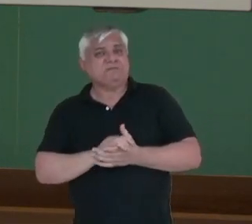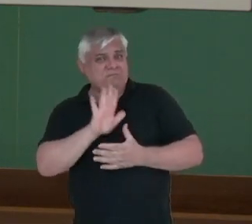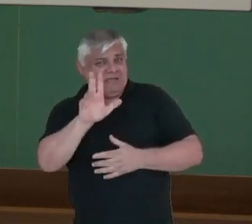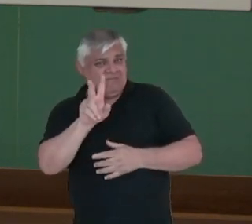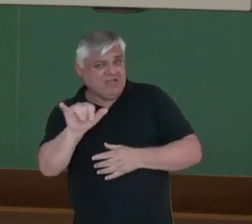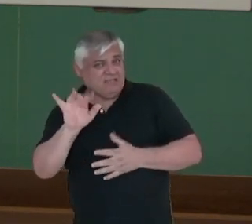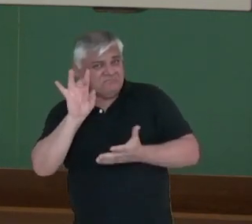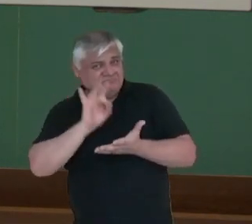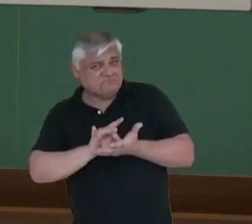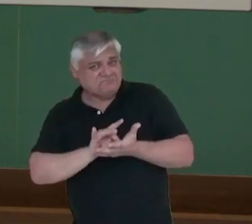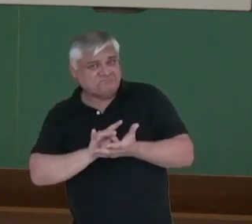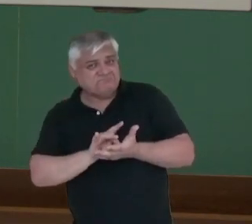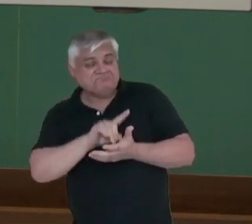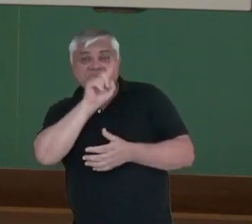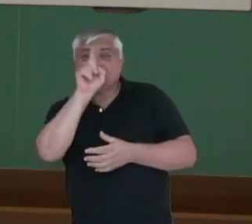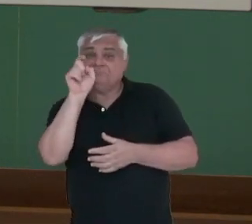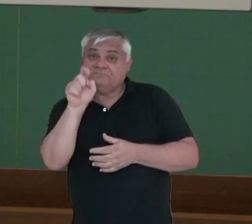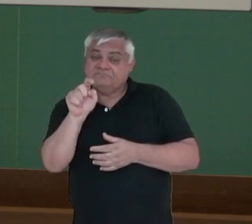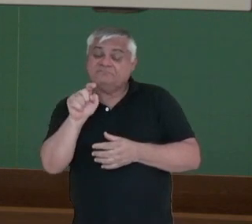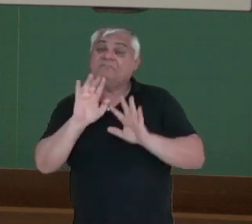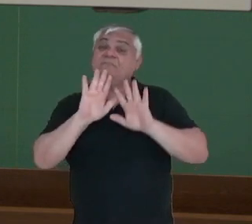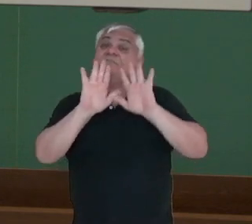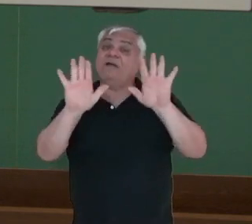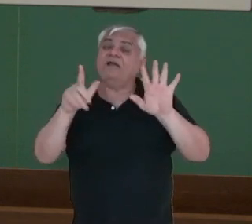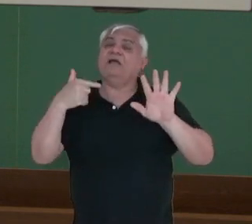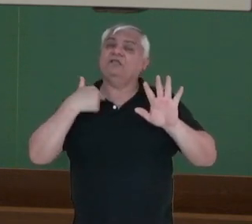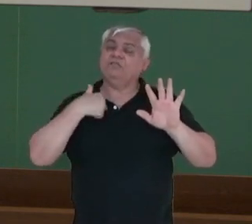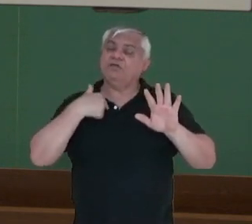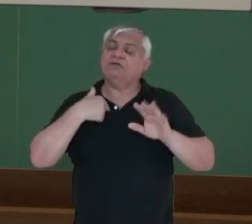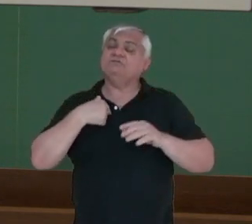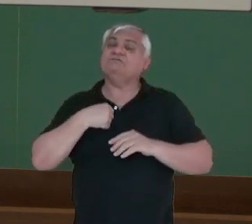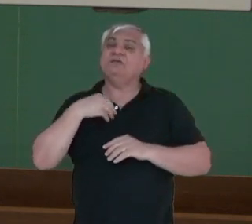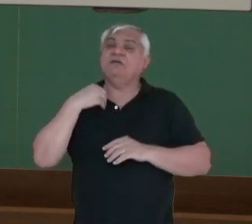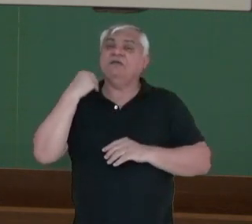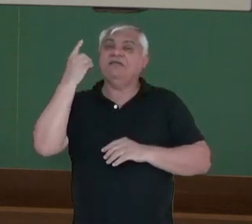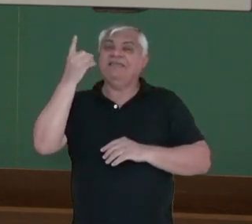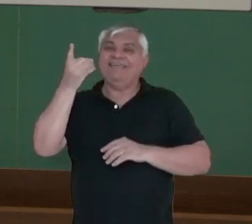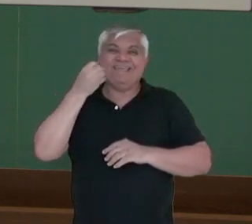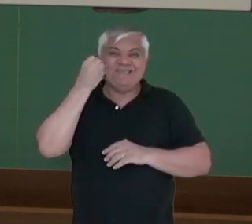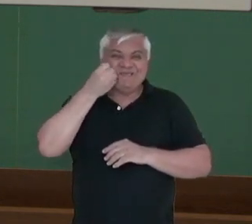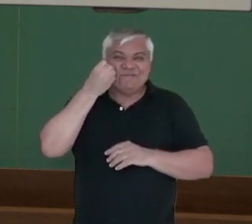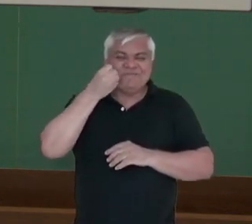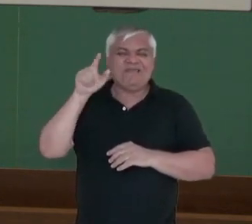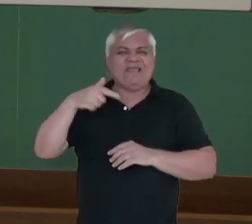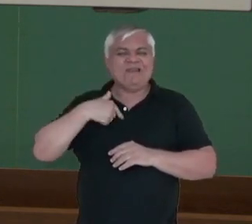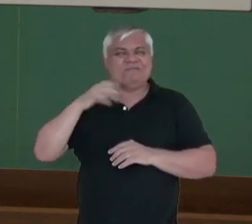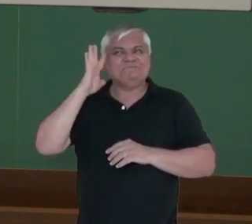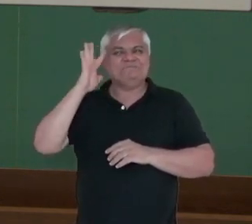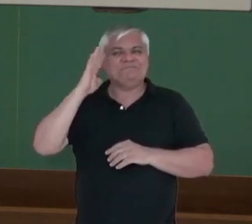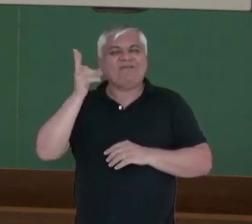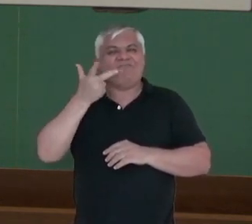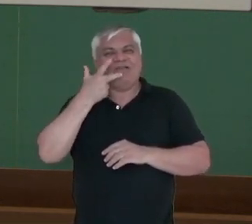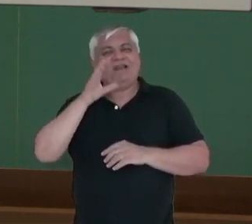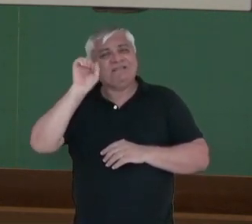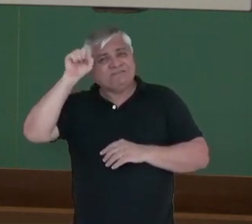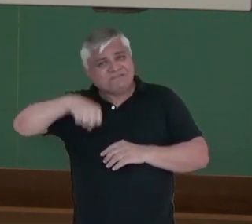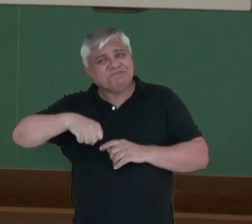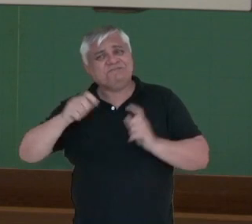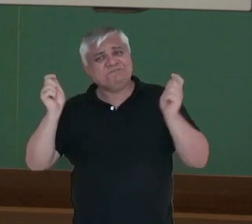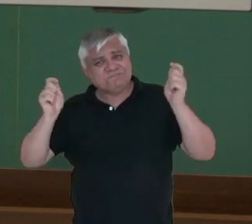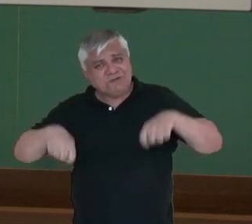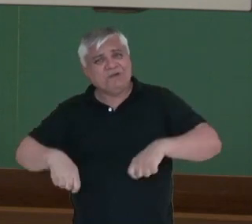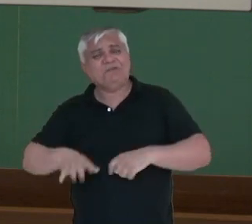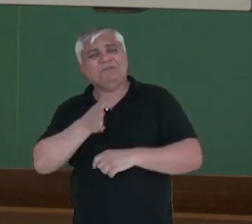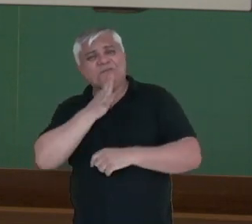vai mesmo? Então isso nos traz certo conforto, mas o Hume vem com esse questionamento filosófico, cético, dizer, é possível